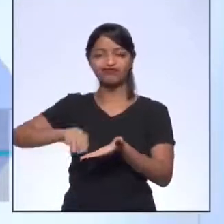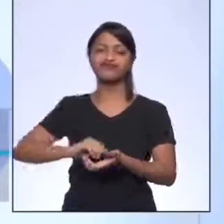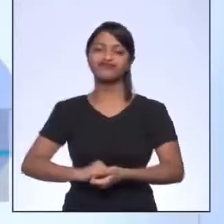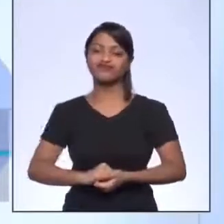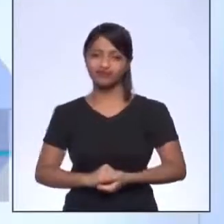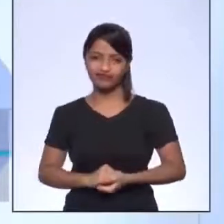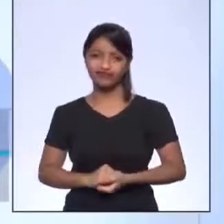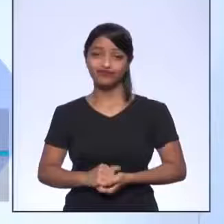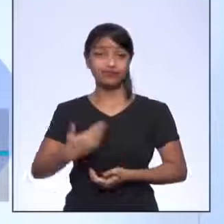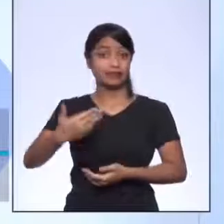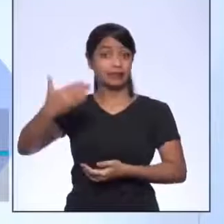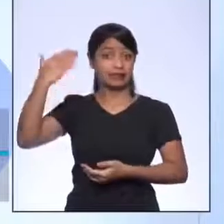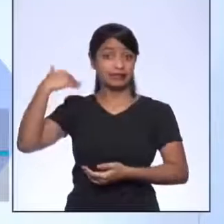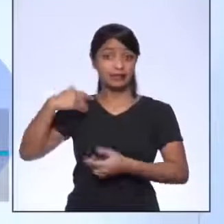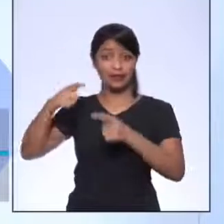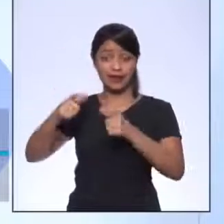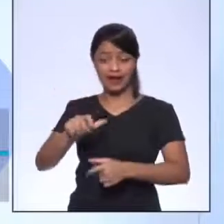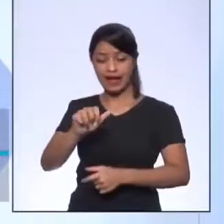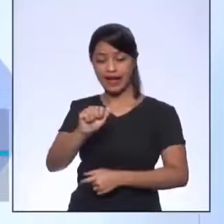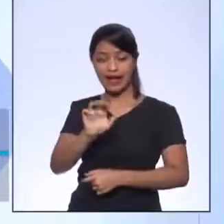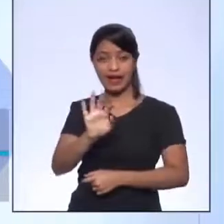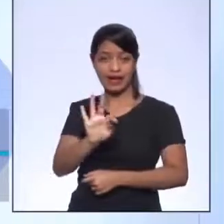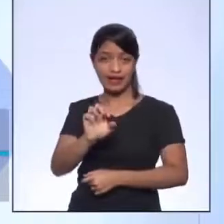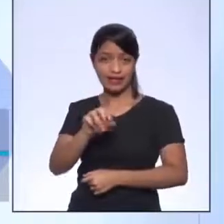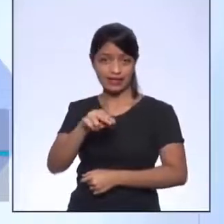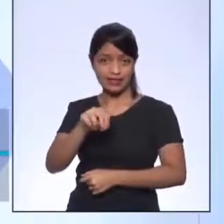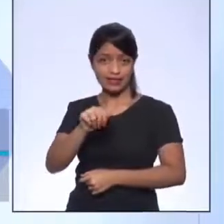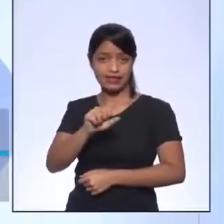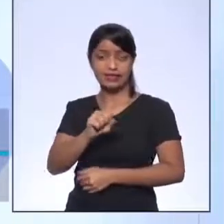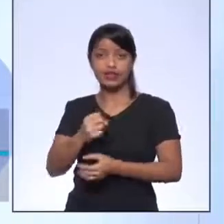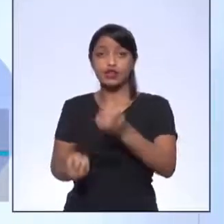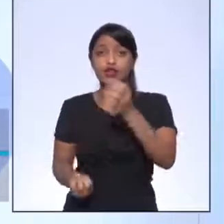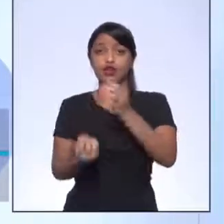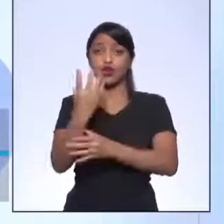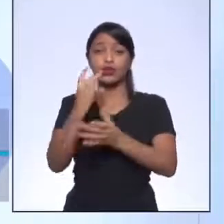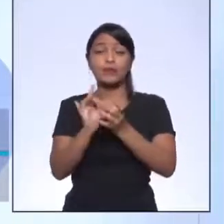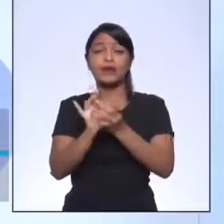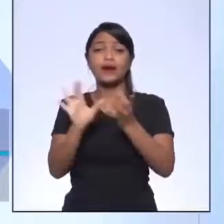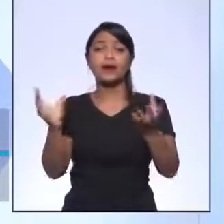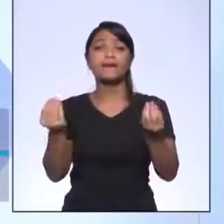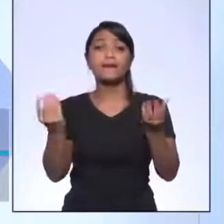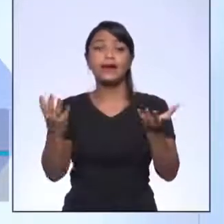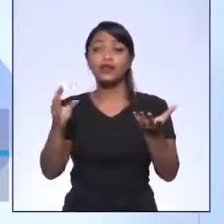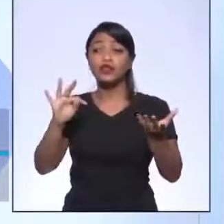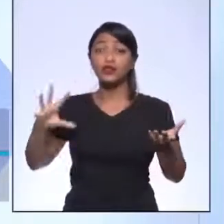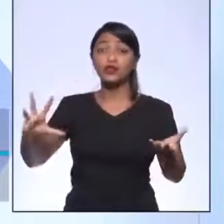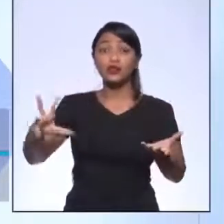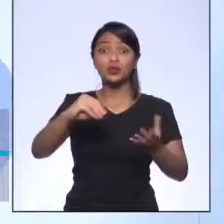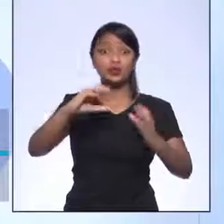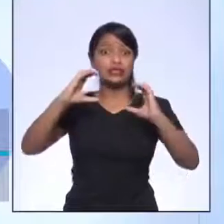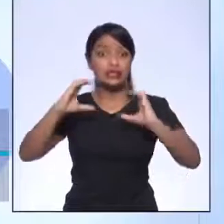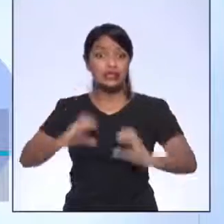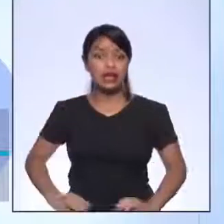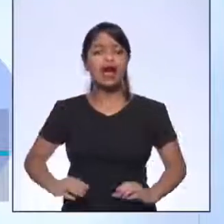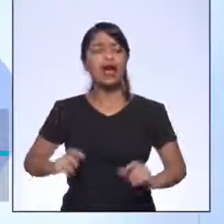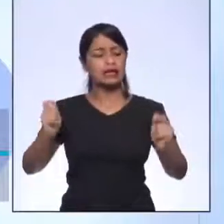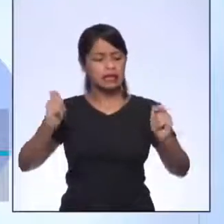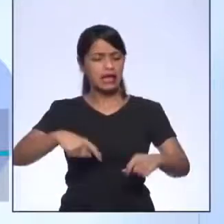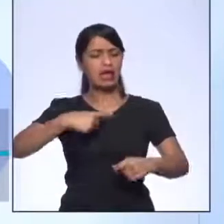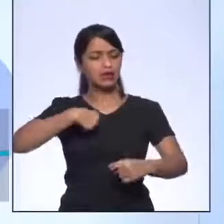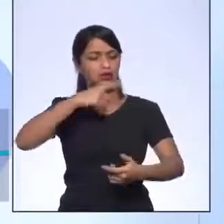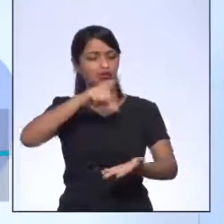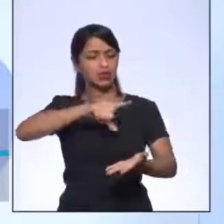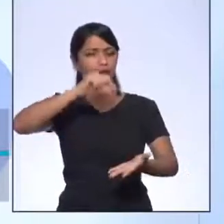cidadãos fizessem aí as escolhas, as decisões, mas só quem fosse cidadão. E em Atenas, nem todos